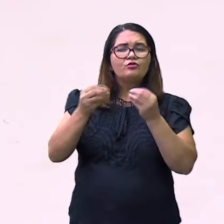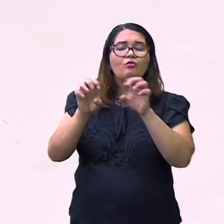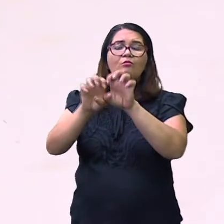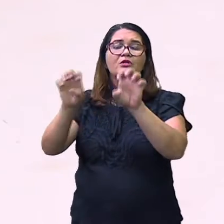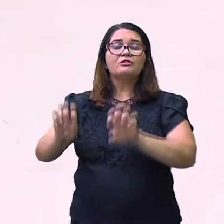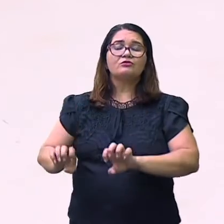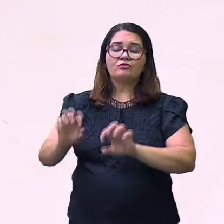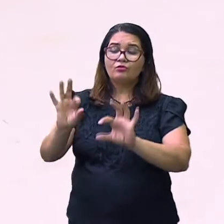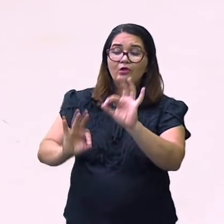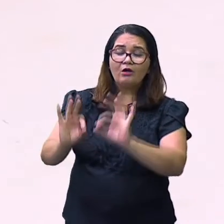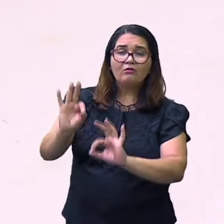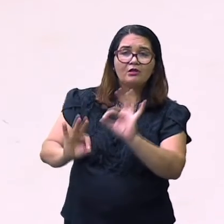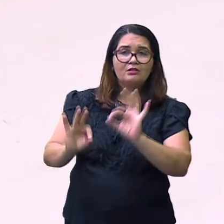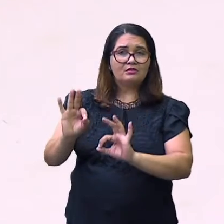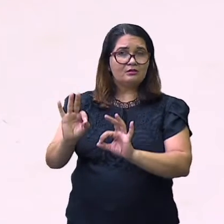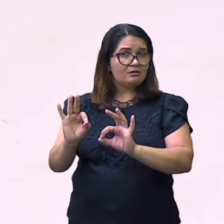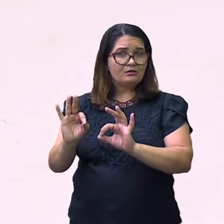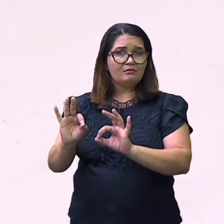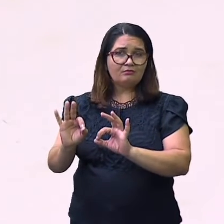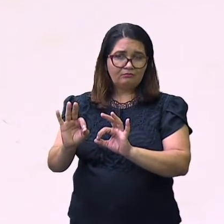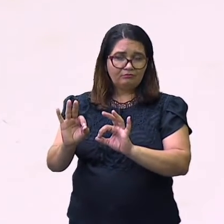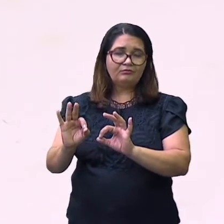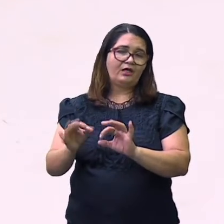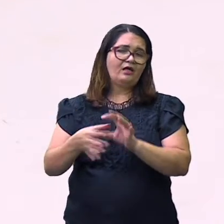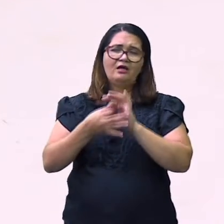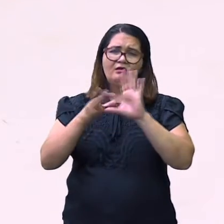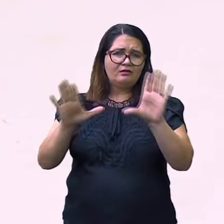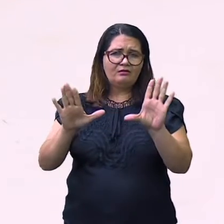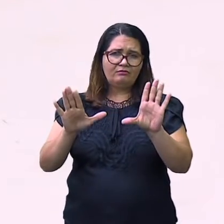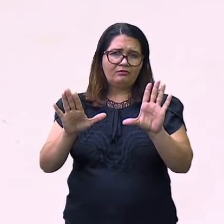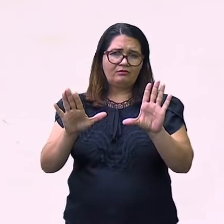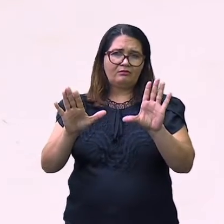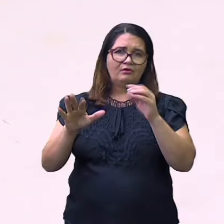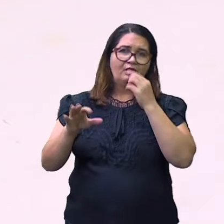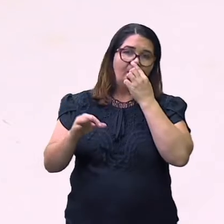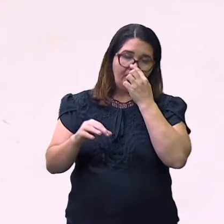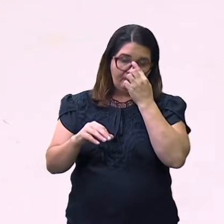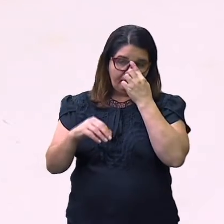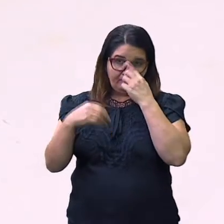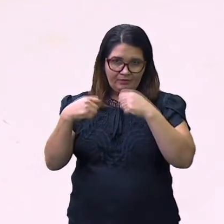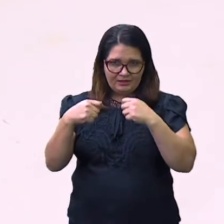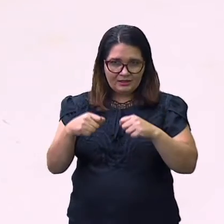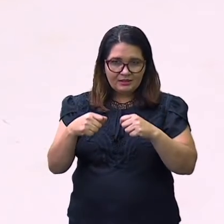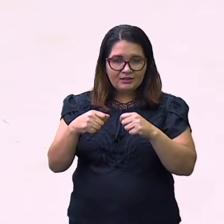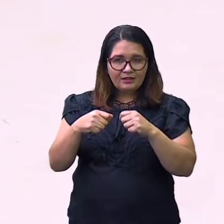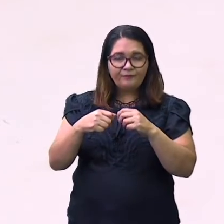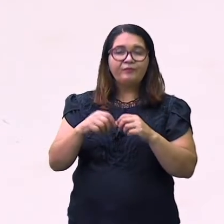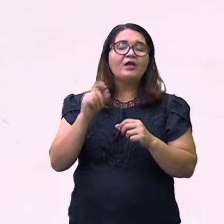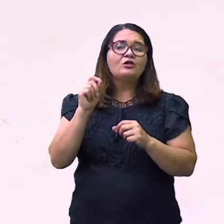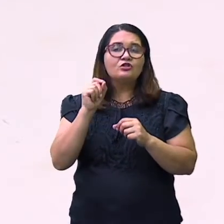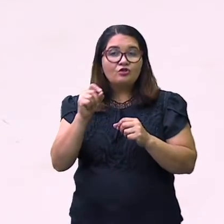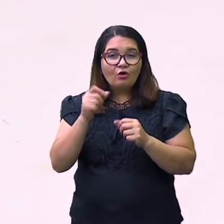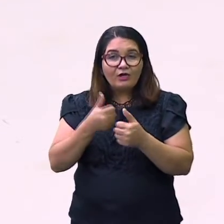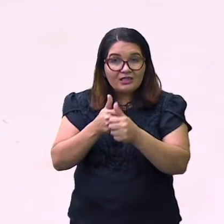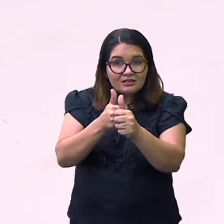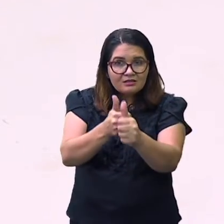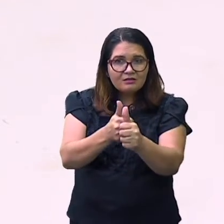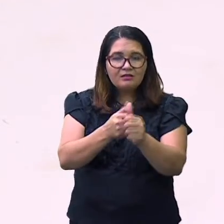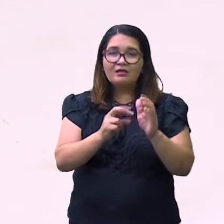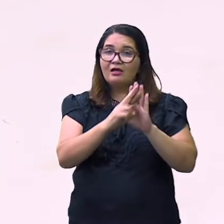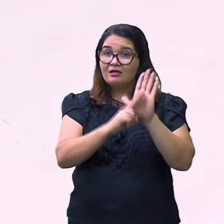você põe toda essa estrutura aqui. E aí você vai ter o seu retículo